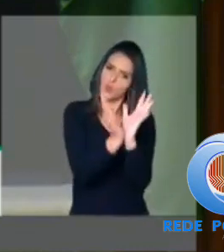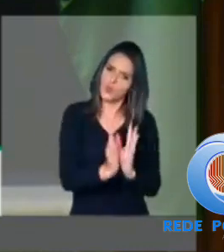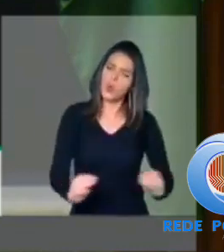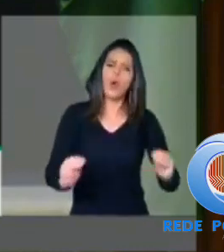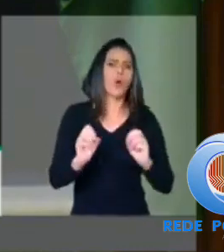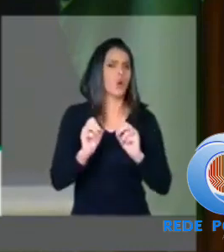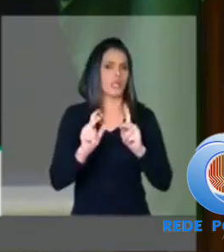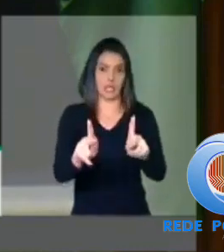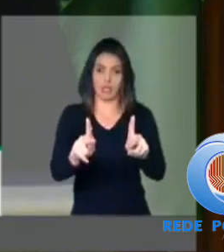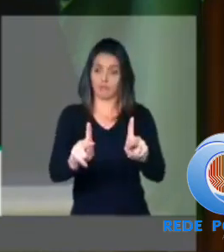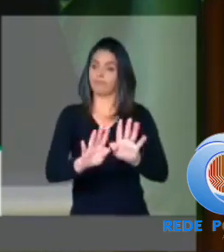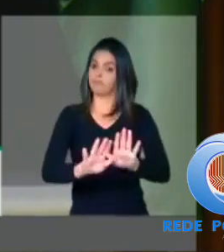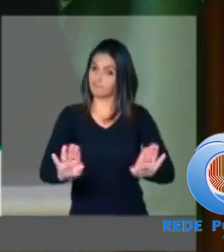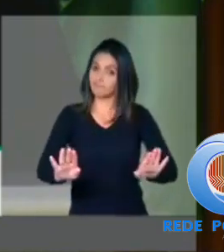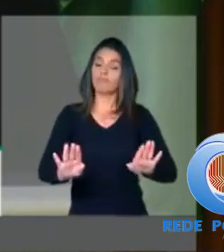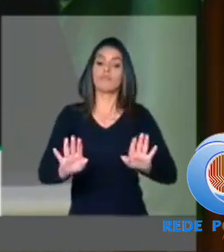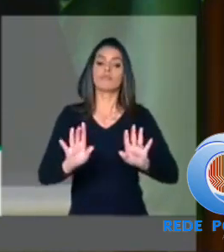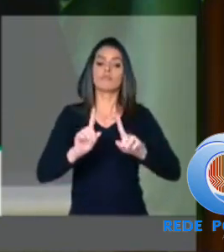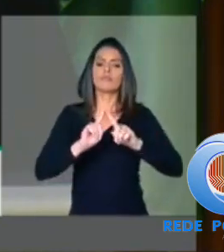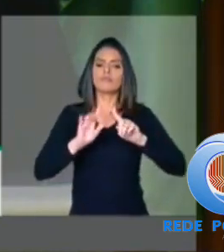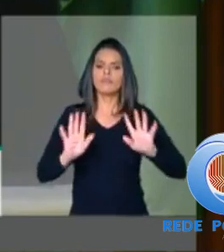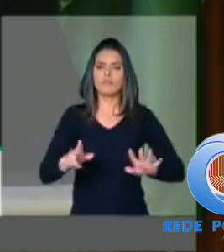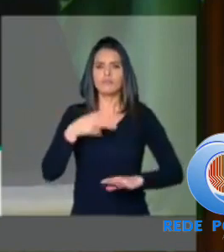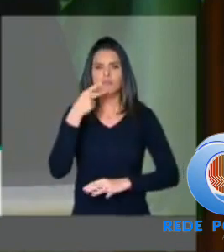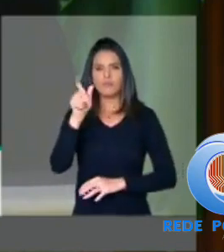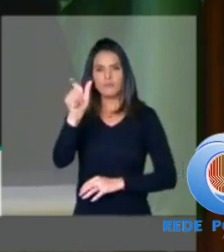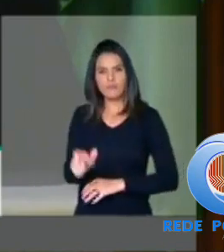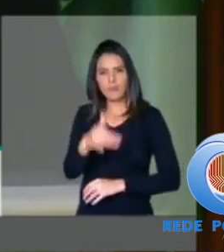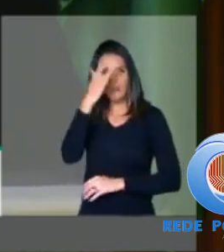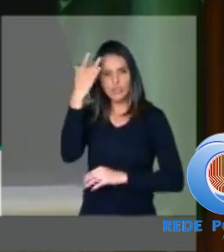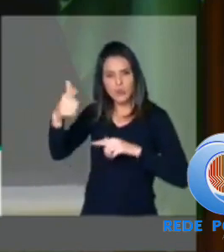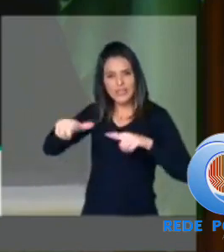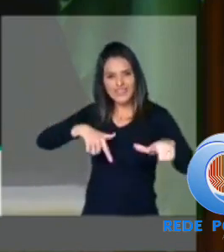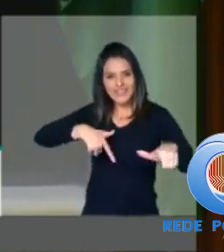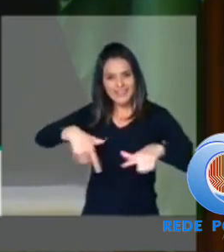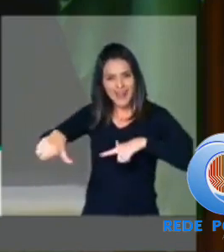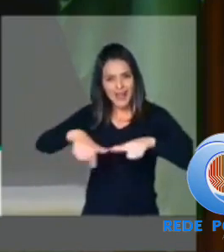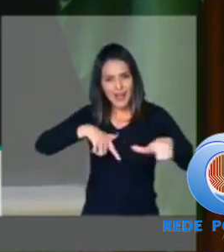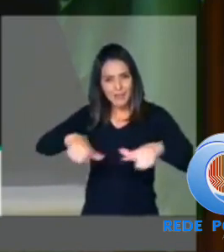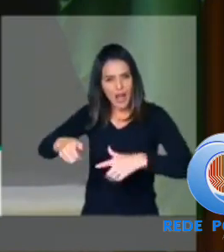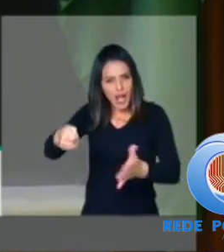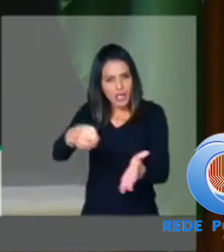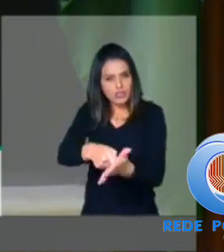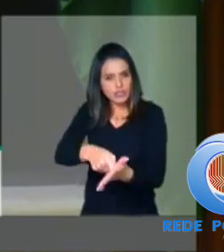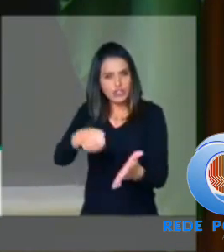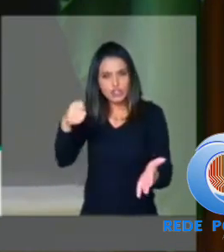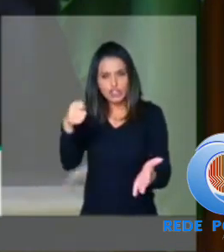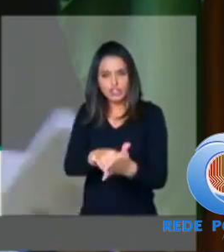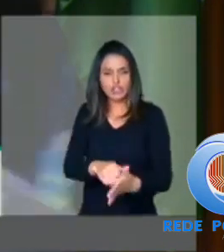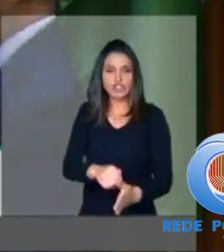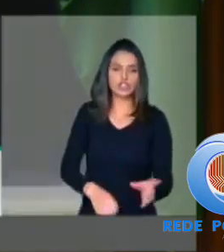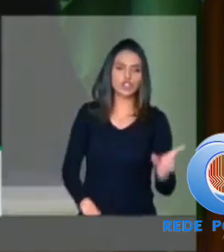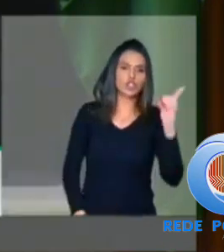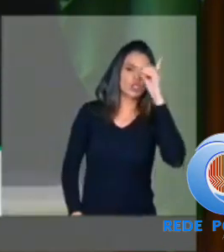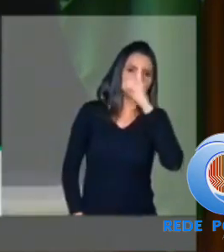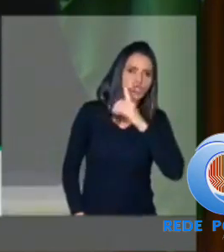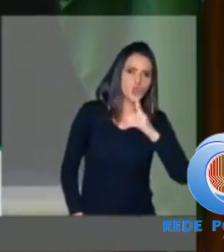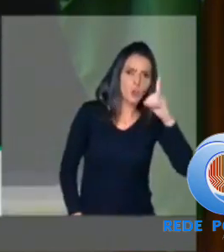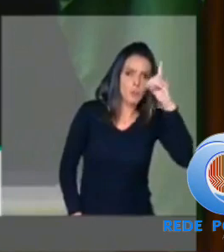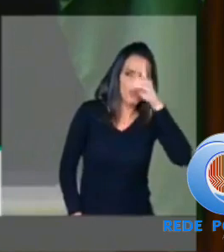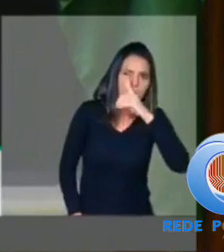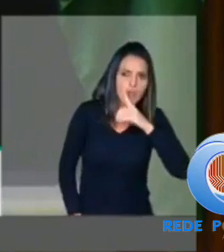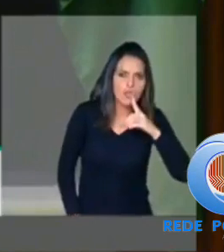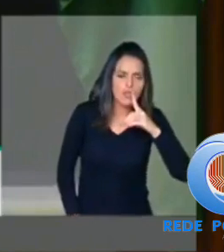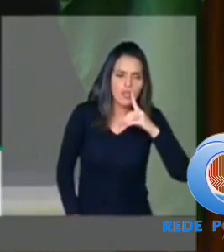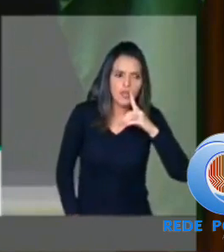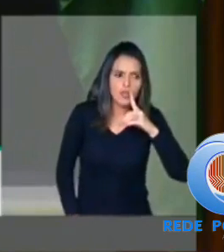bem. Agora, dizer que o trabalhador tem que trabalhar de domingo, eu não